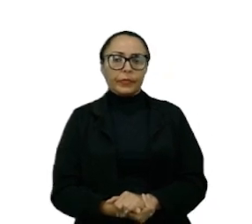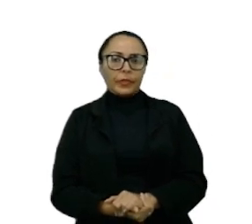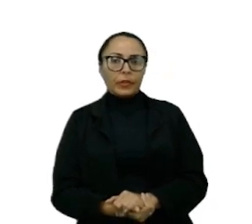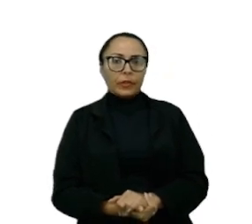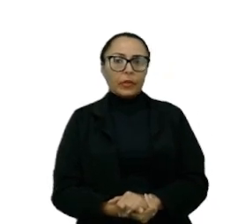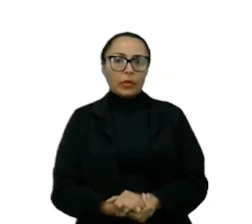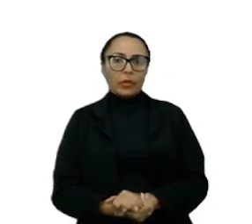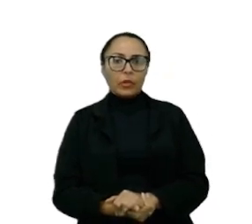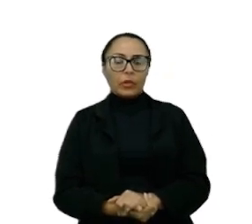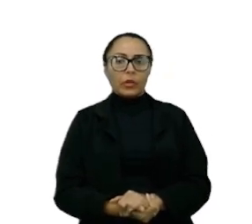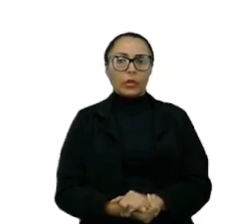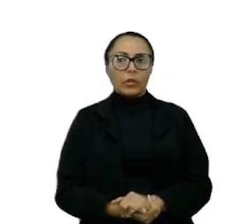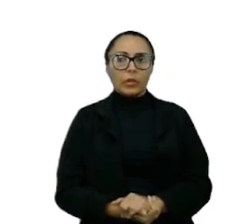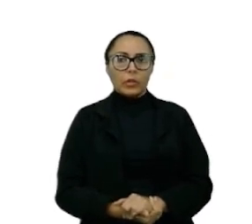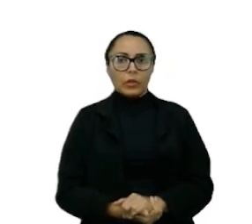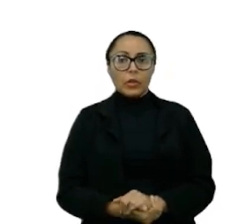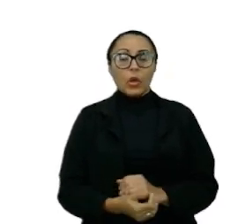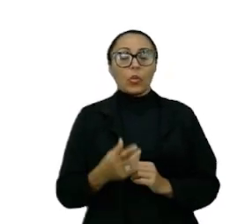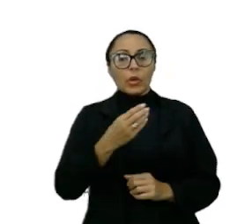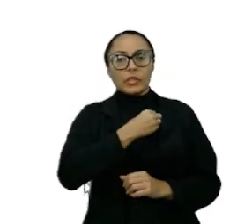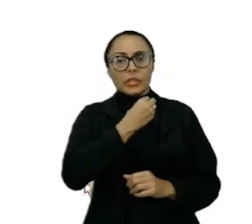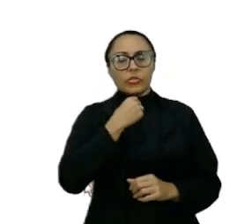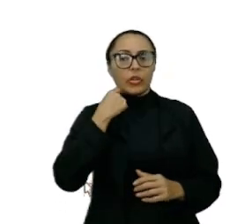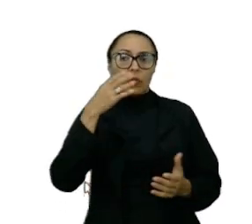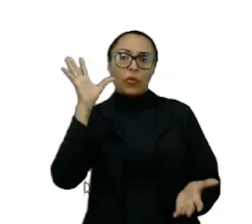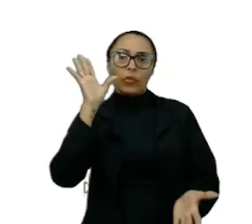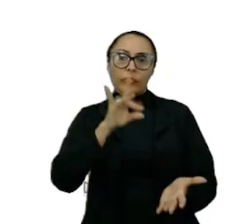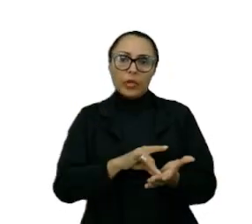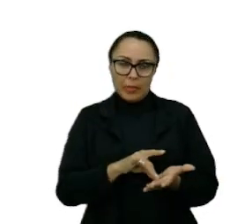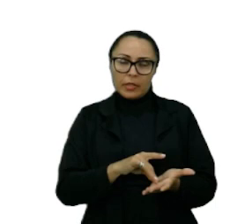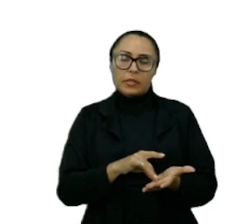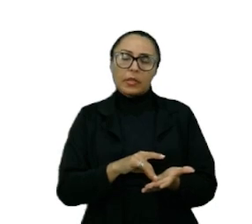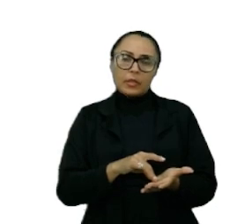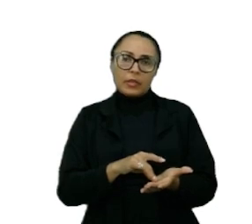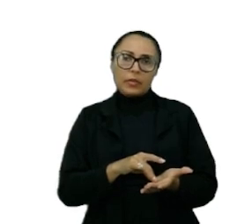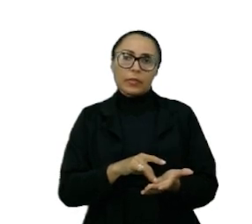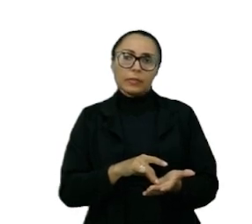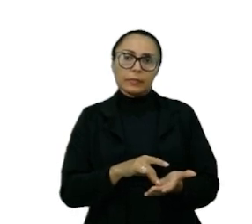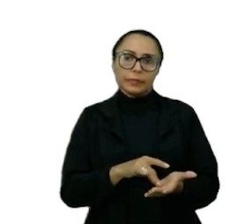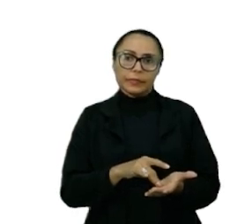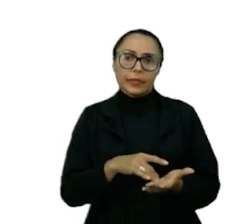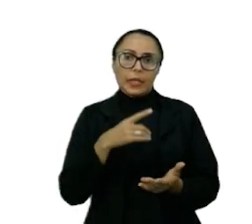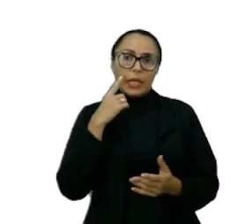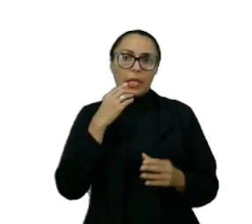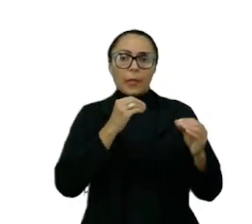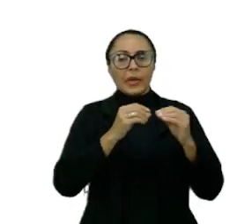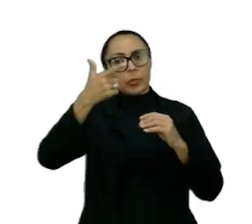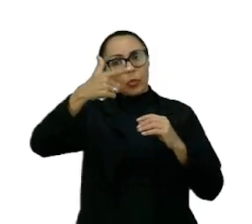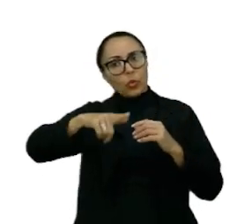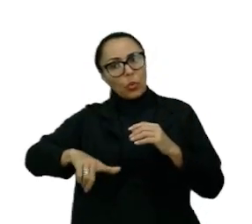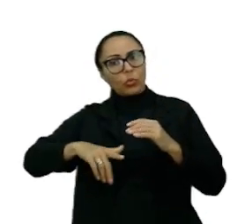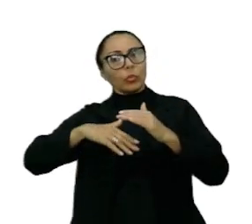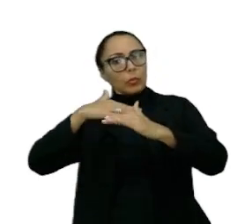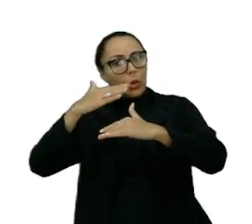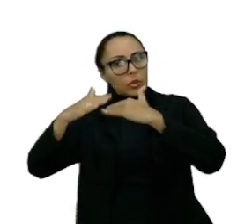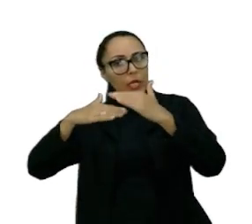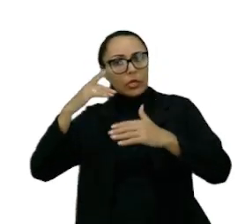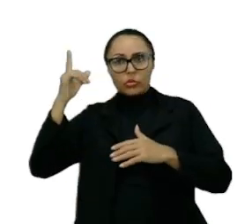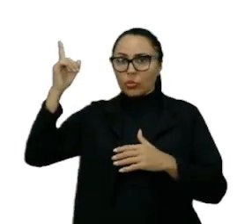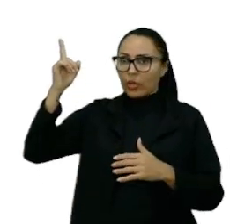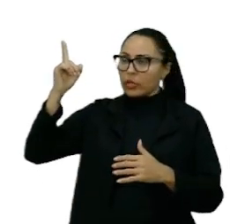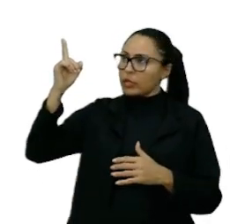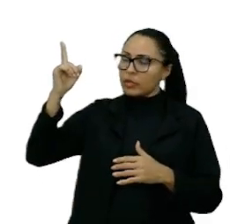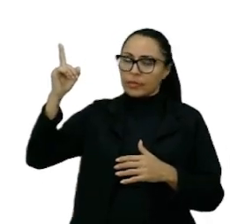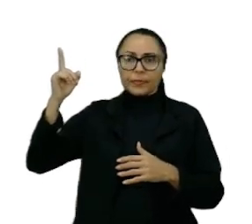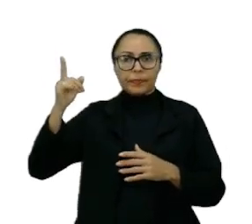existe a confirmação do auditor, ela passa por outro processo,